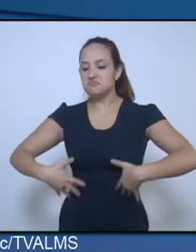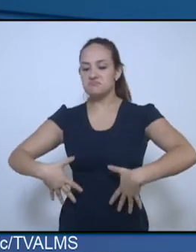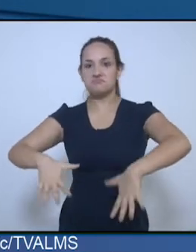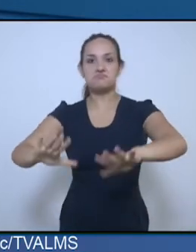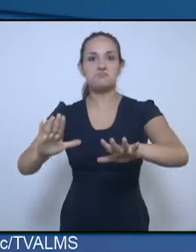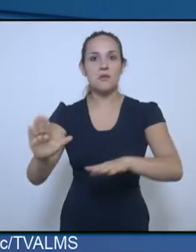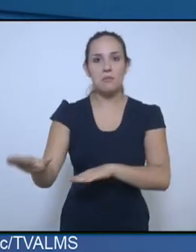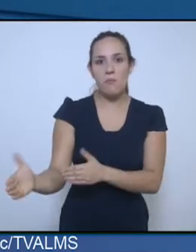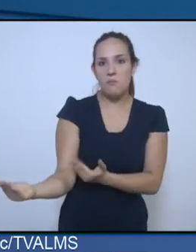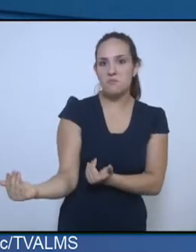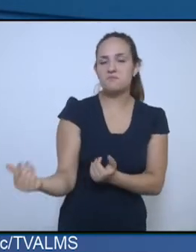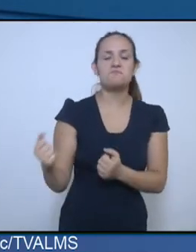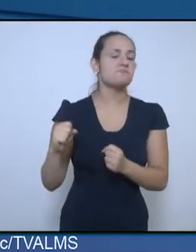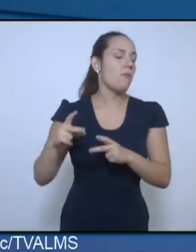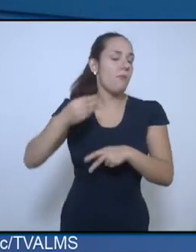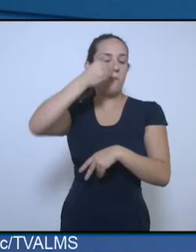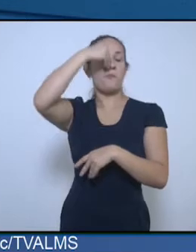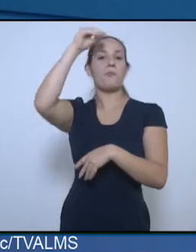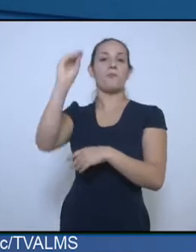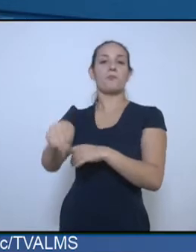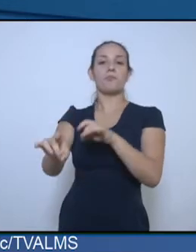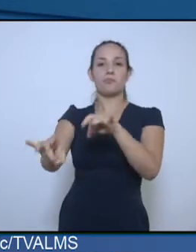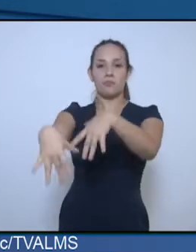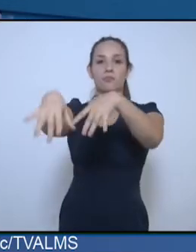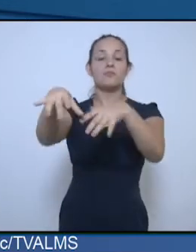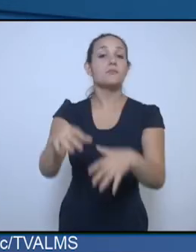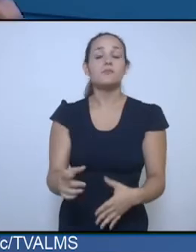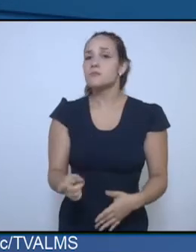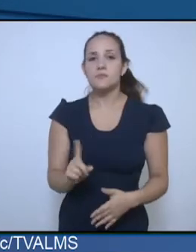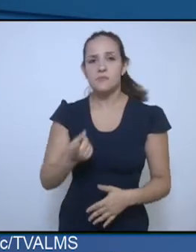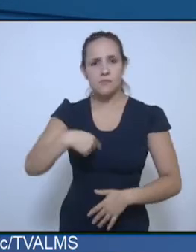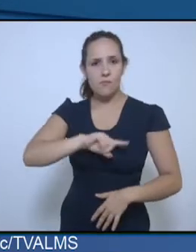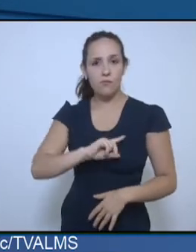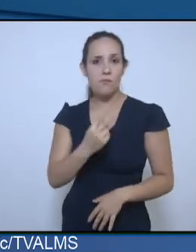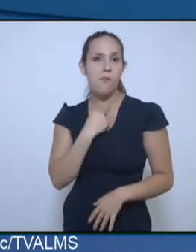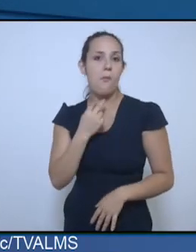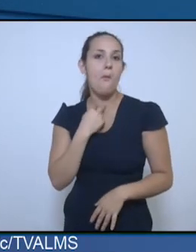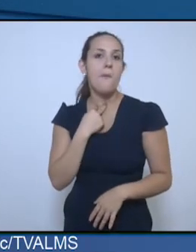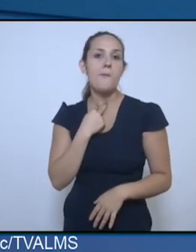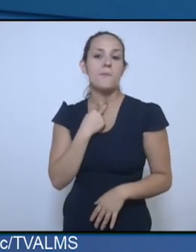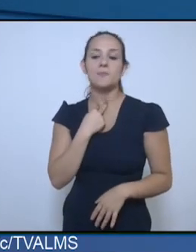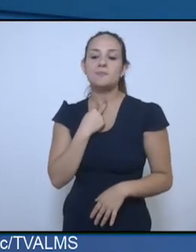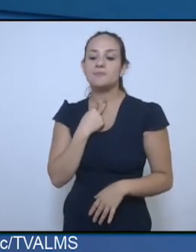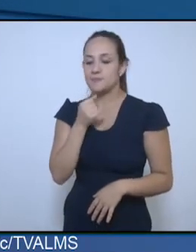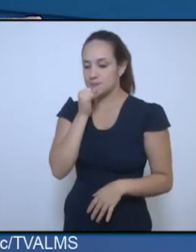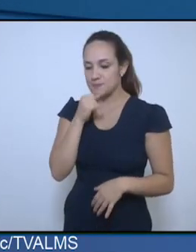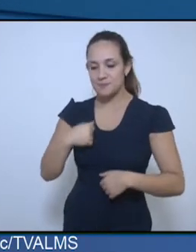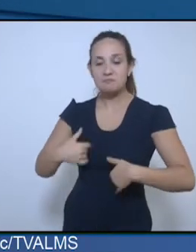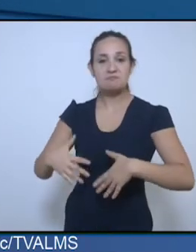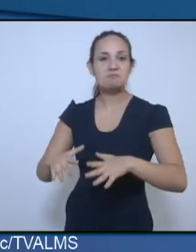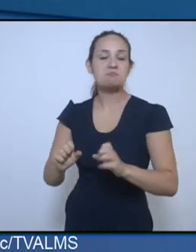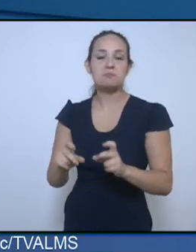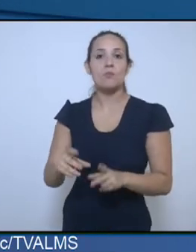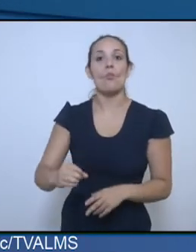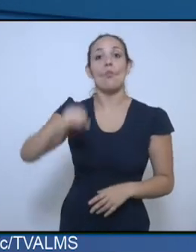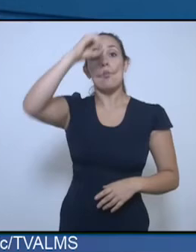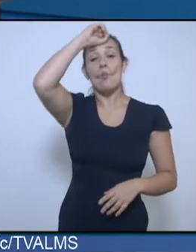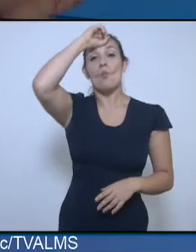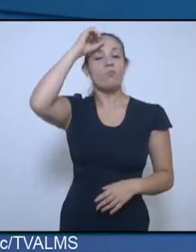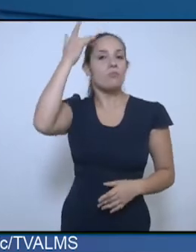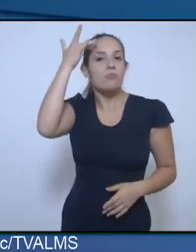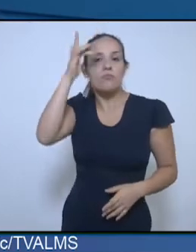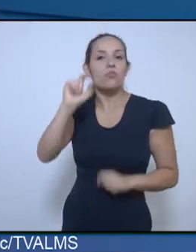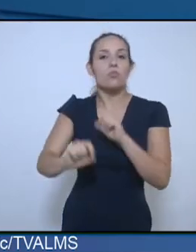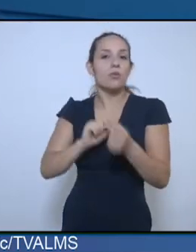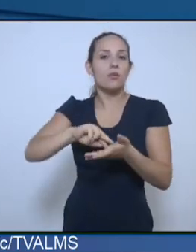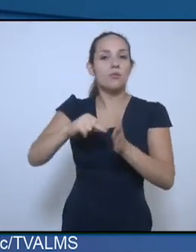juventude, a Deus dará, deixar essa juventude sem condições de saber o que é lei. Por que que existe lei? Por que que